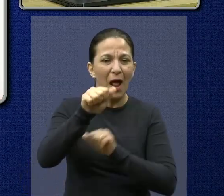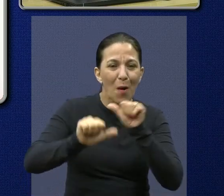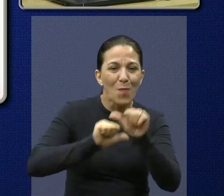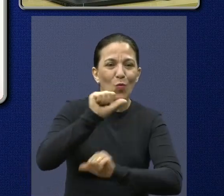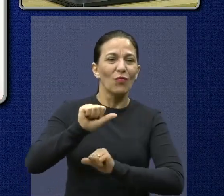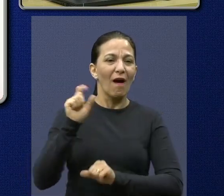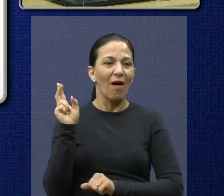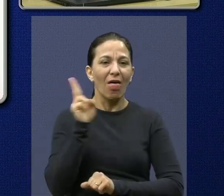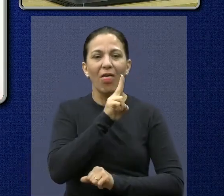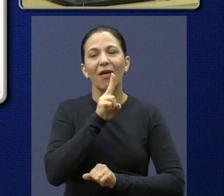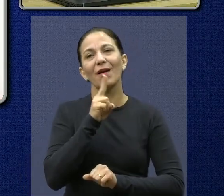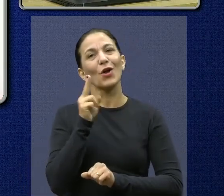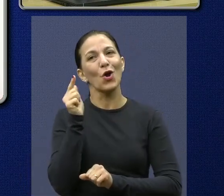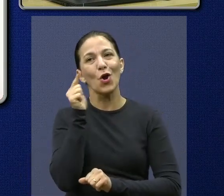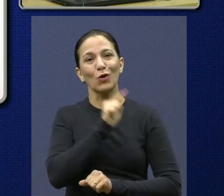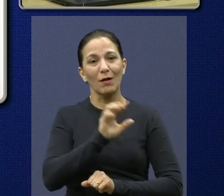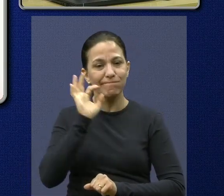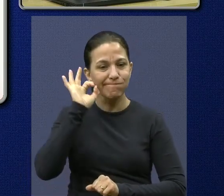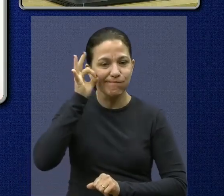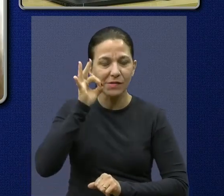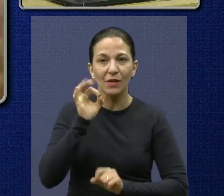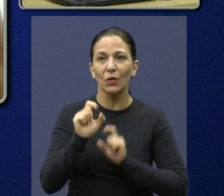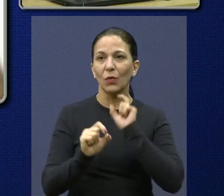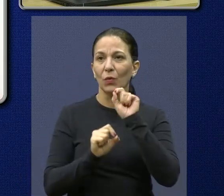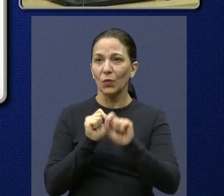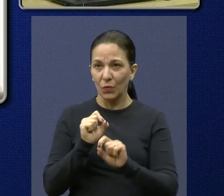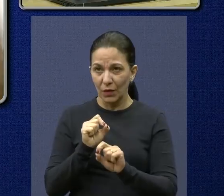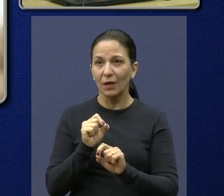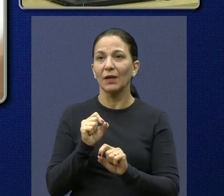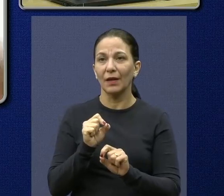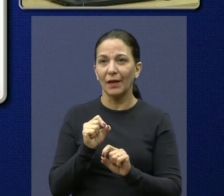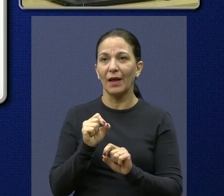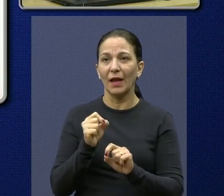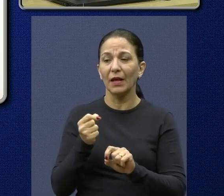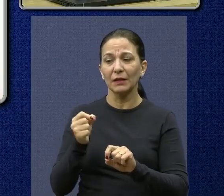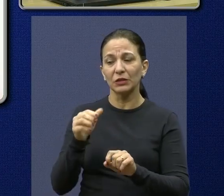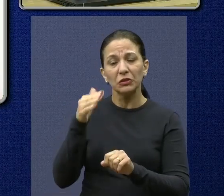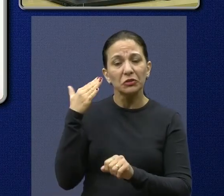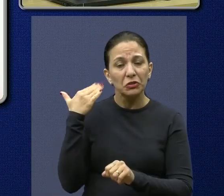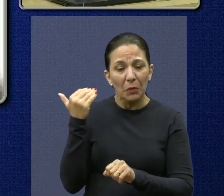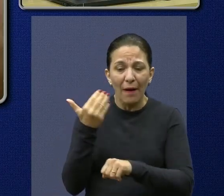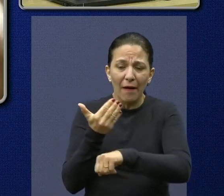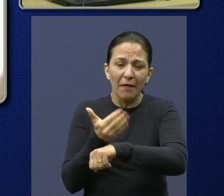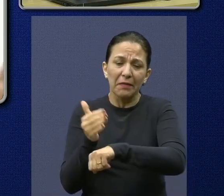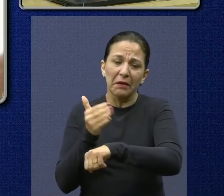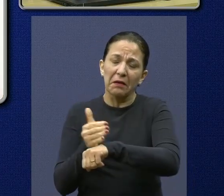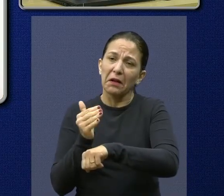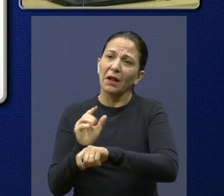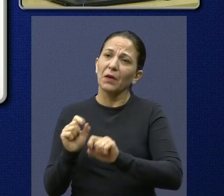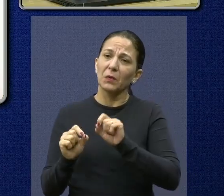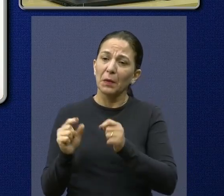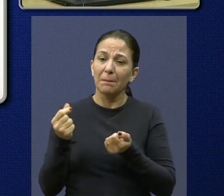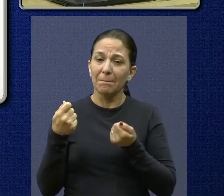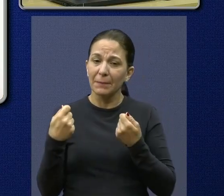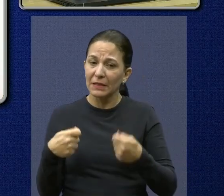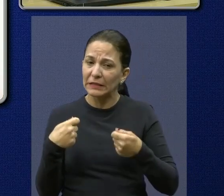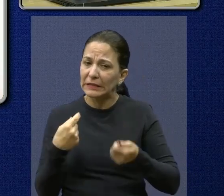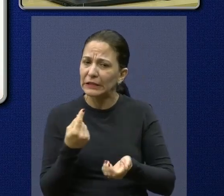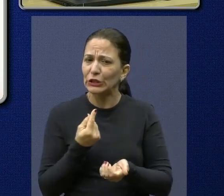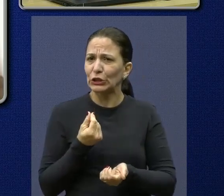gente conseguir, por exemplo, se Araraquara, vocês podem vir aqui treinar a gente e tudo mais. A verba